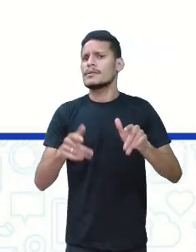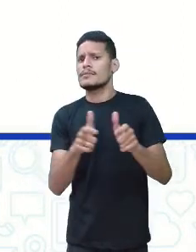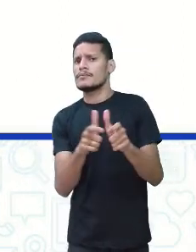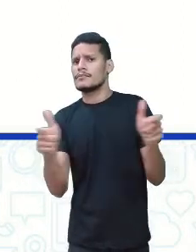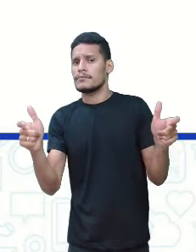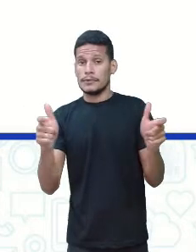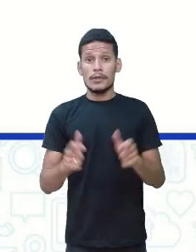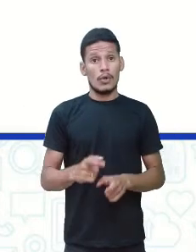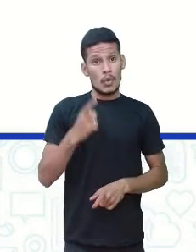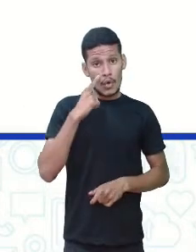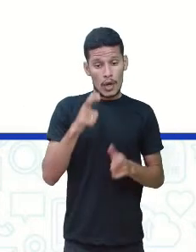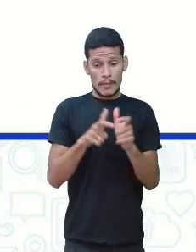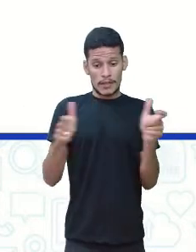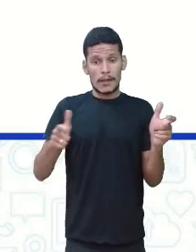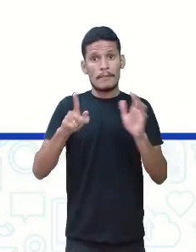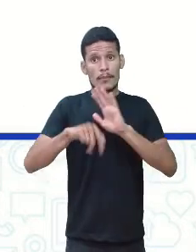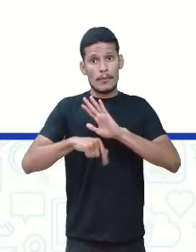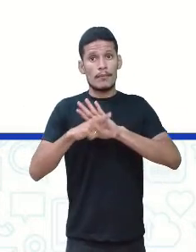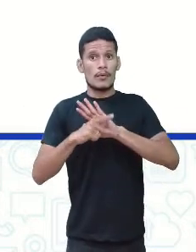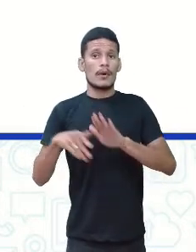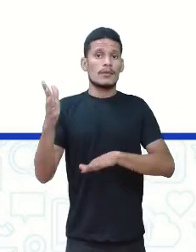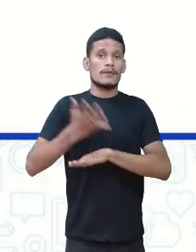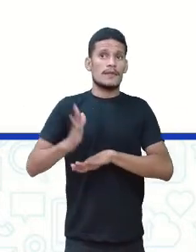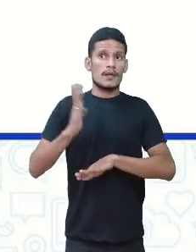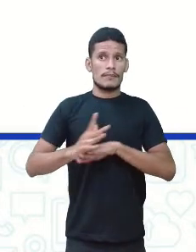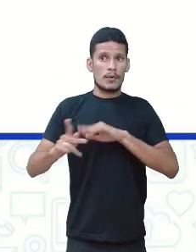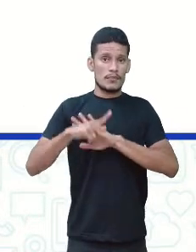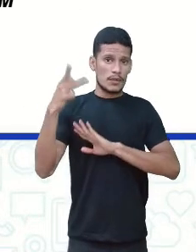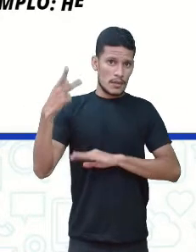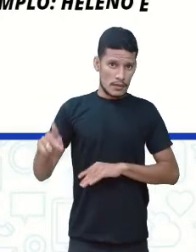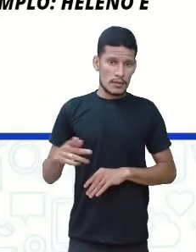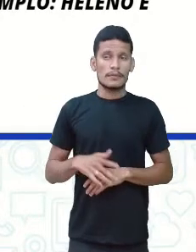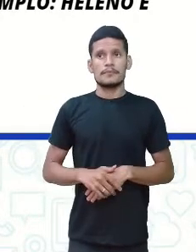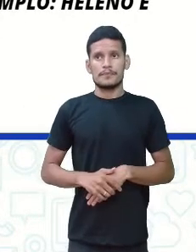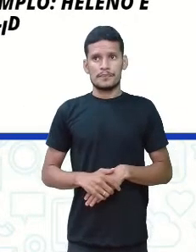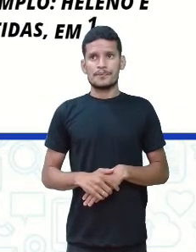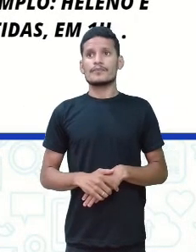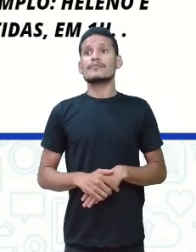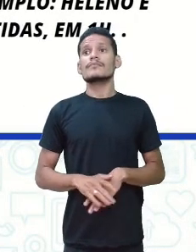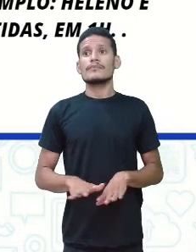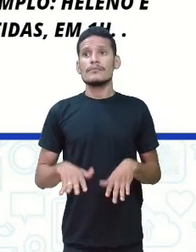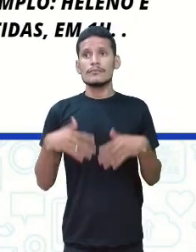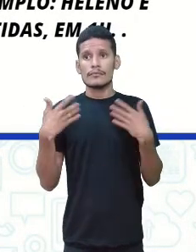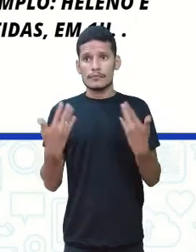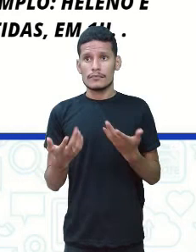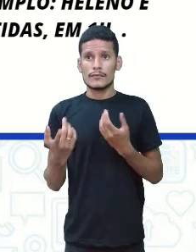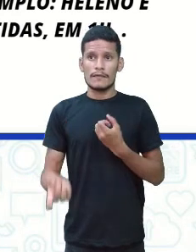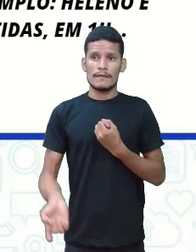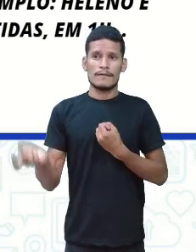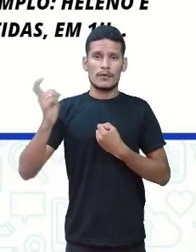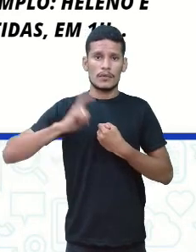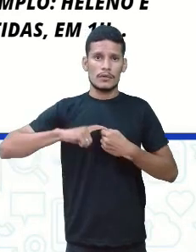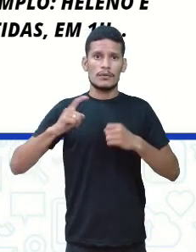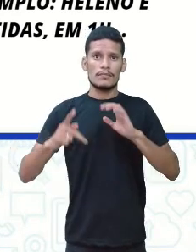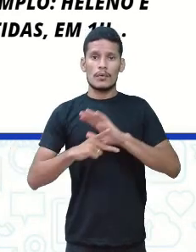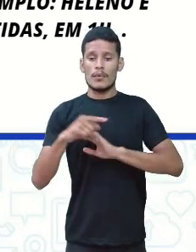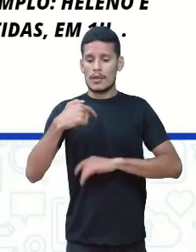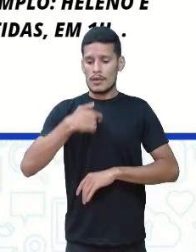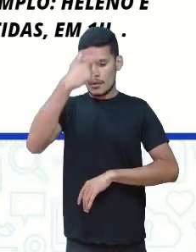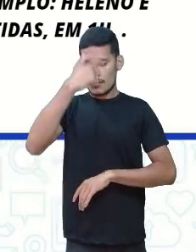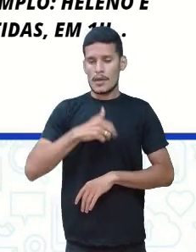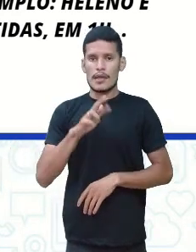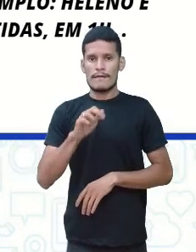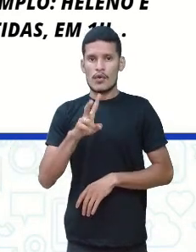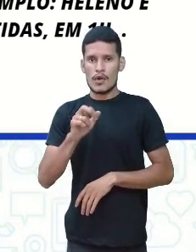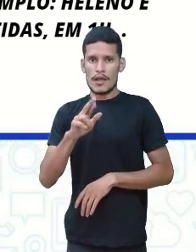volume aí do exercício deles, né? E aí, voltando para eu e Revo, a gente faz um jogo